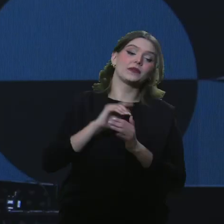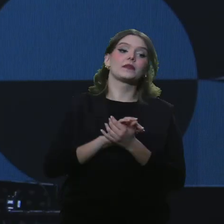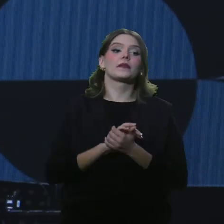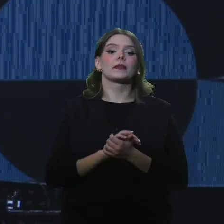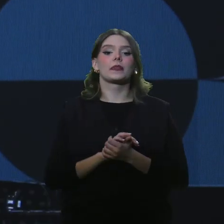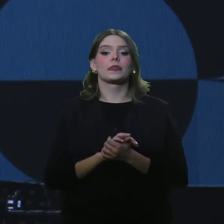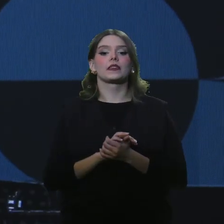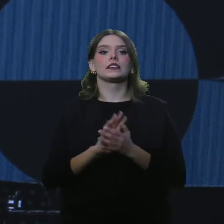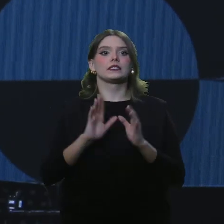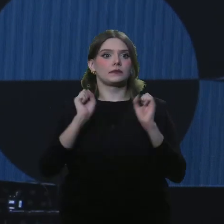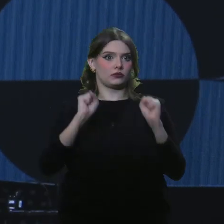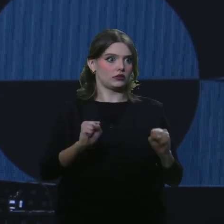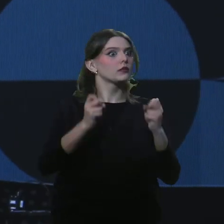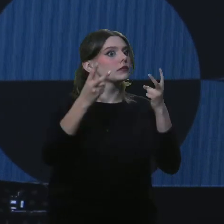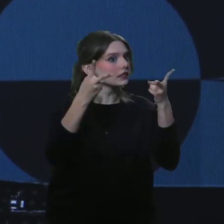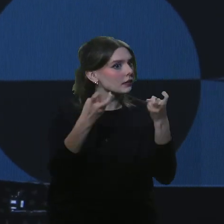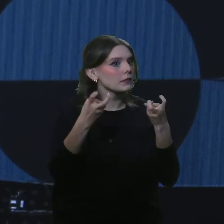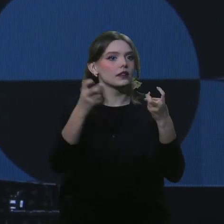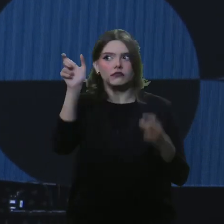E dava para ver de longe.